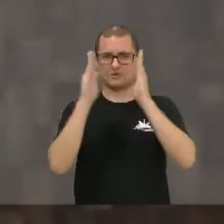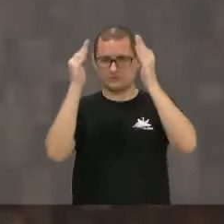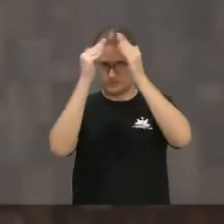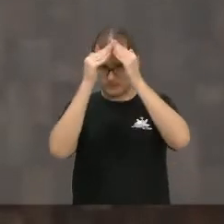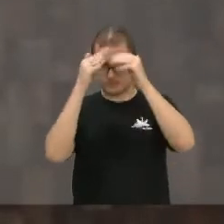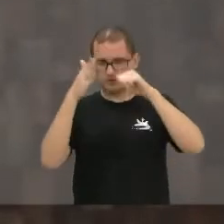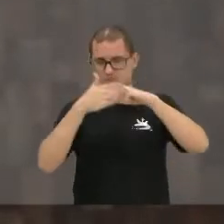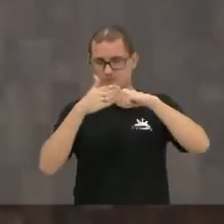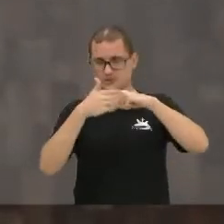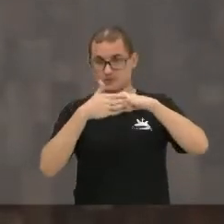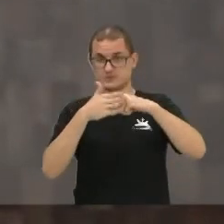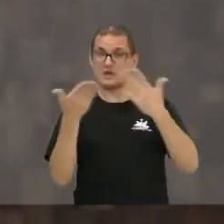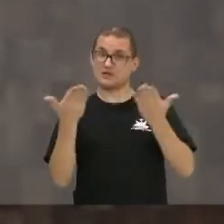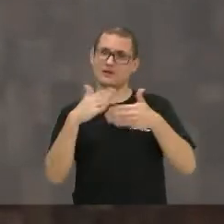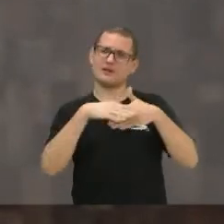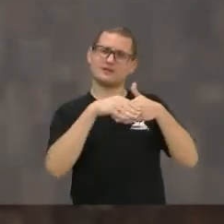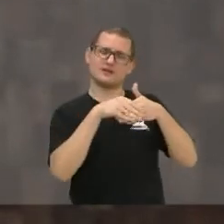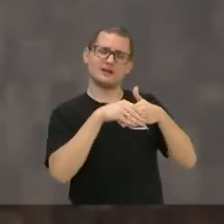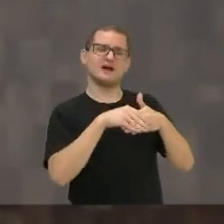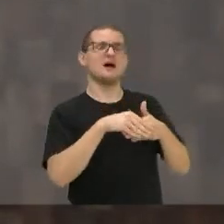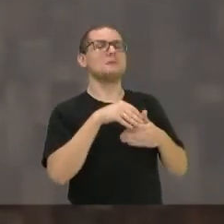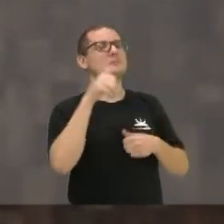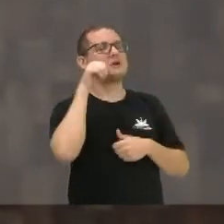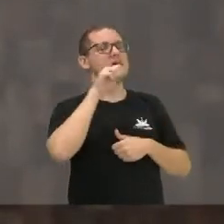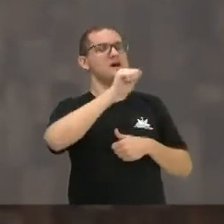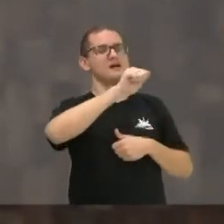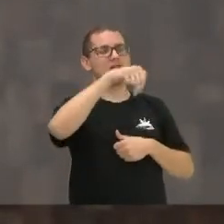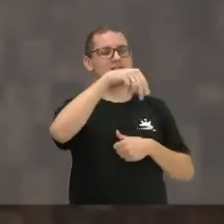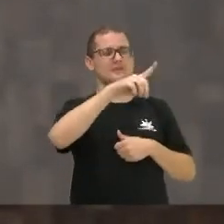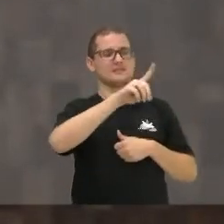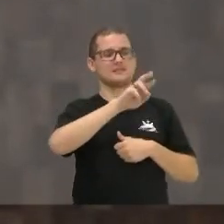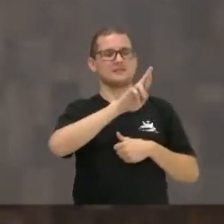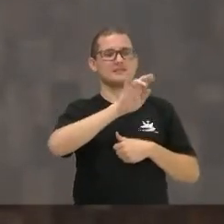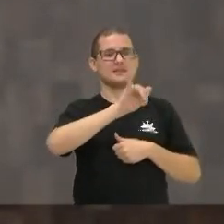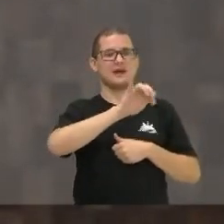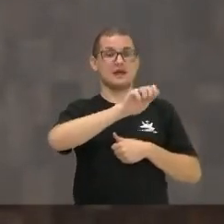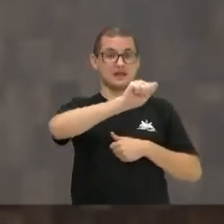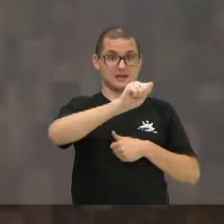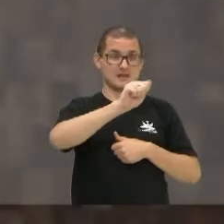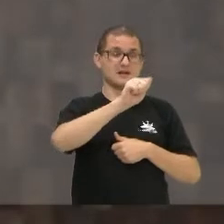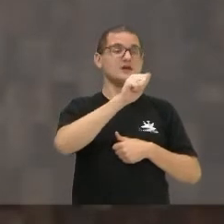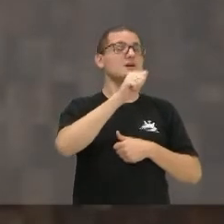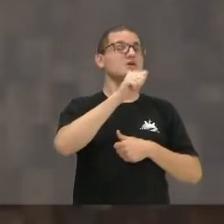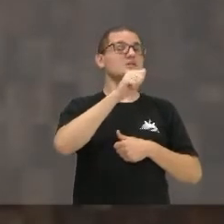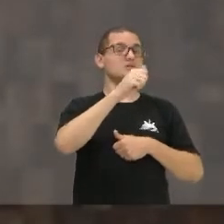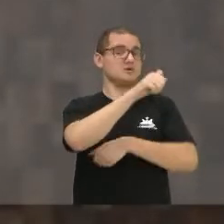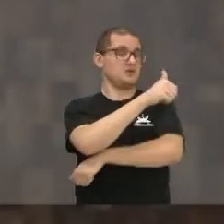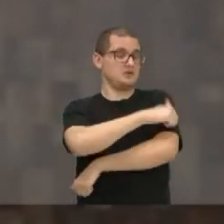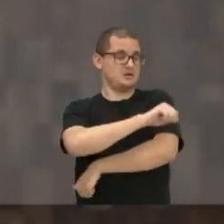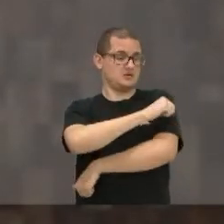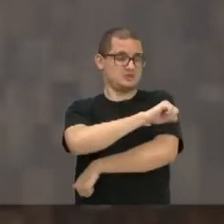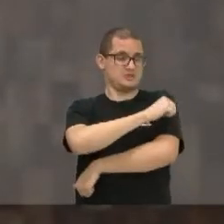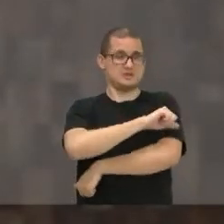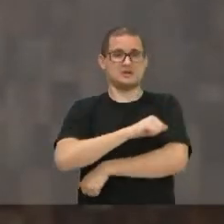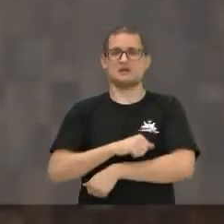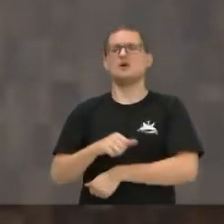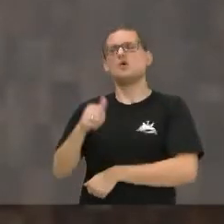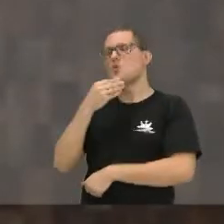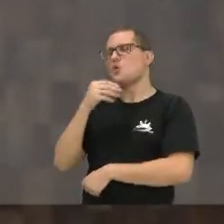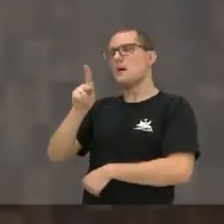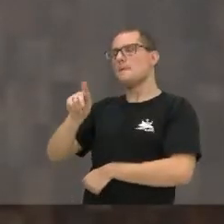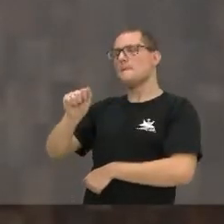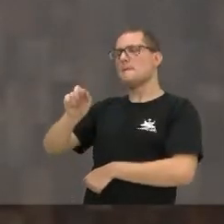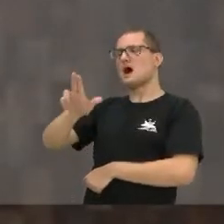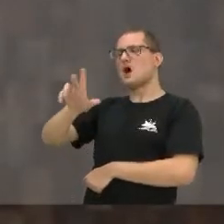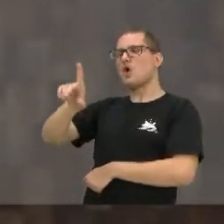para andréia de volta redonda estado do rio de janeiro a massa de ribeirão preto são paulo o paulo de várzea